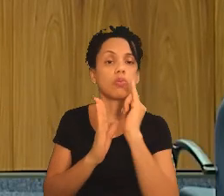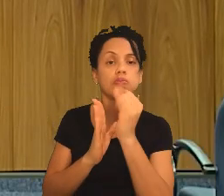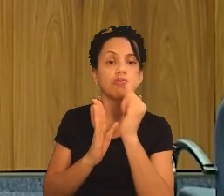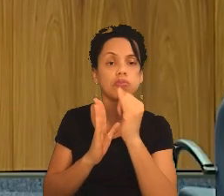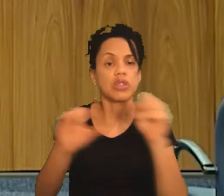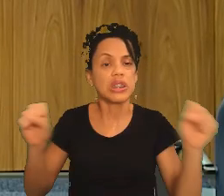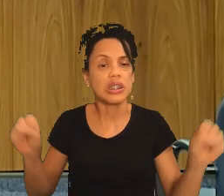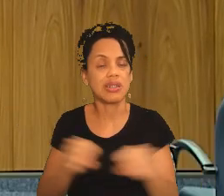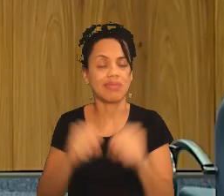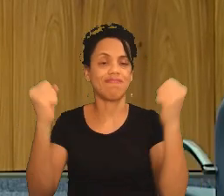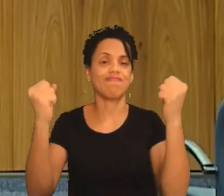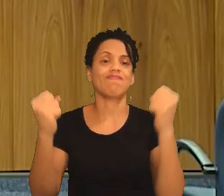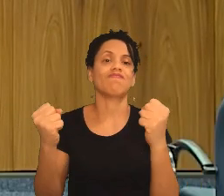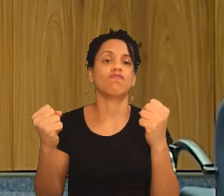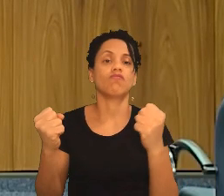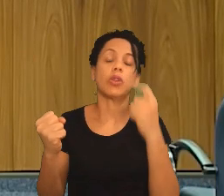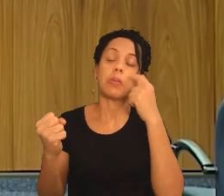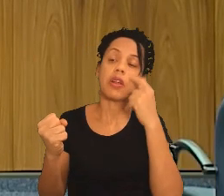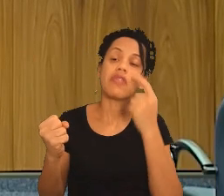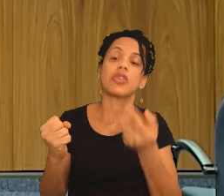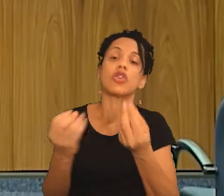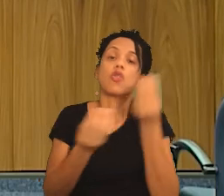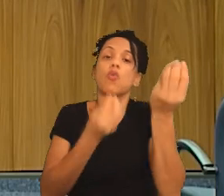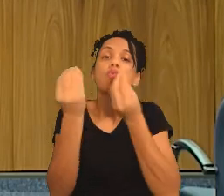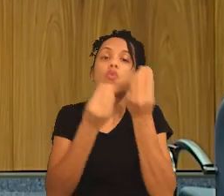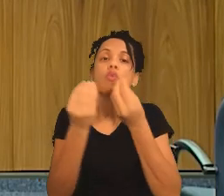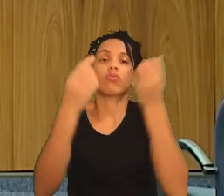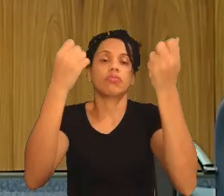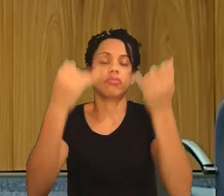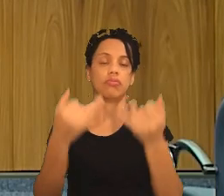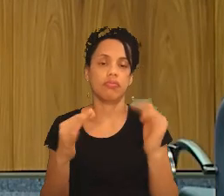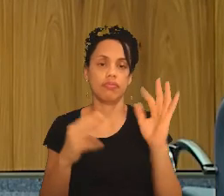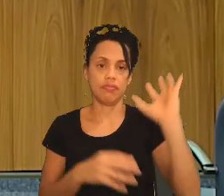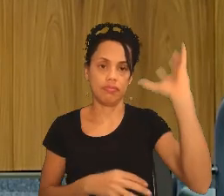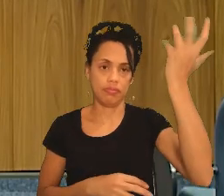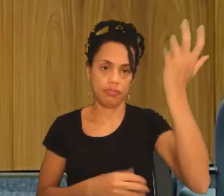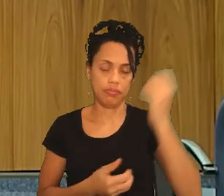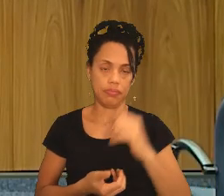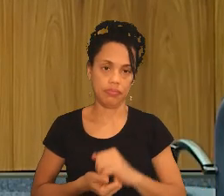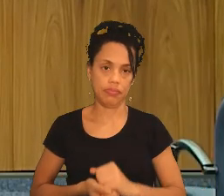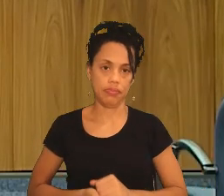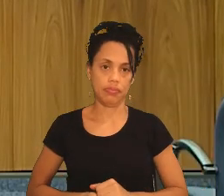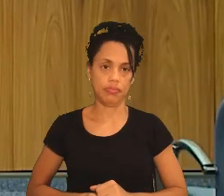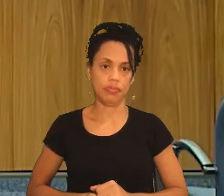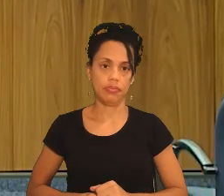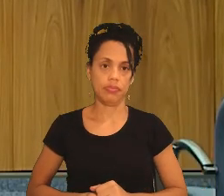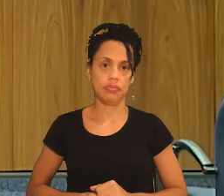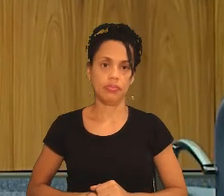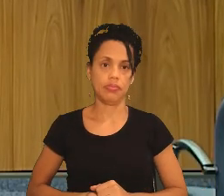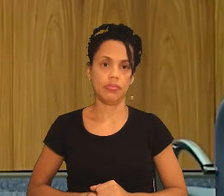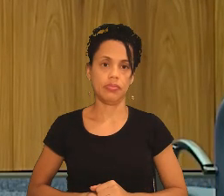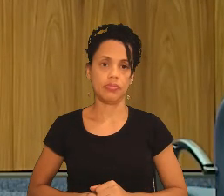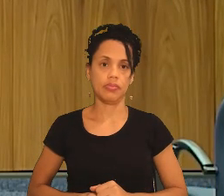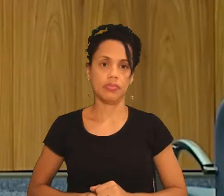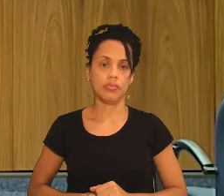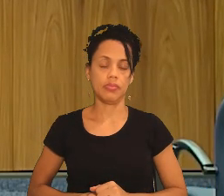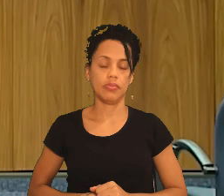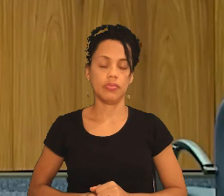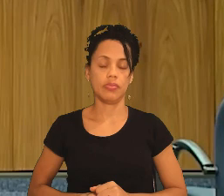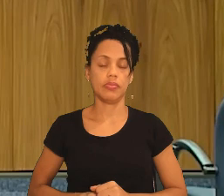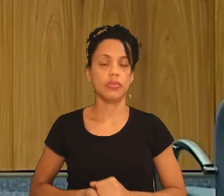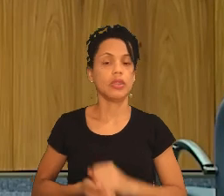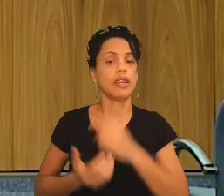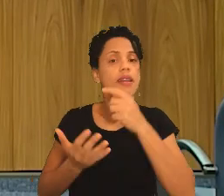história oficial e contrapor a isso as memórias dos indígenas e contrapor a isso todos esses relatos de